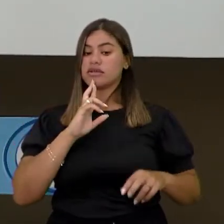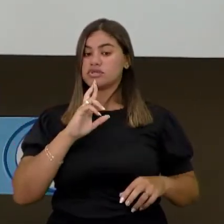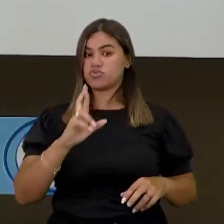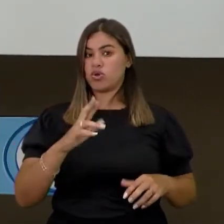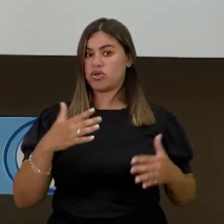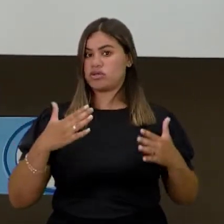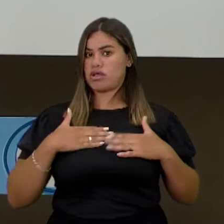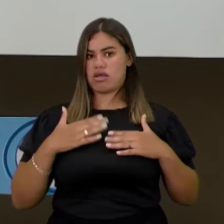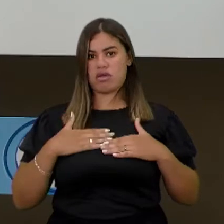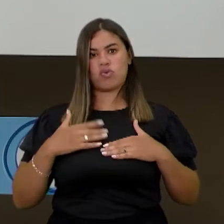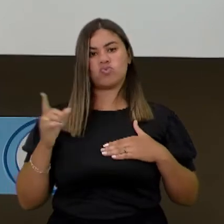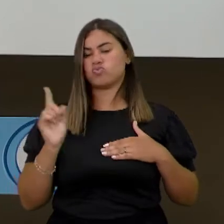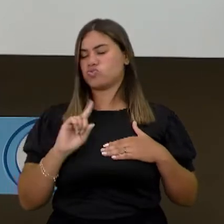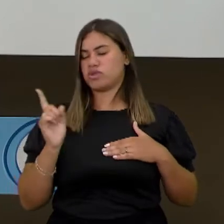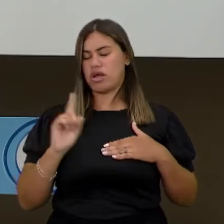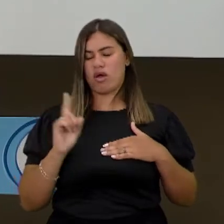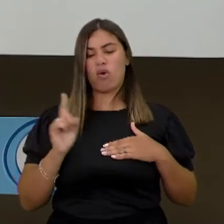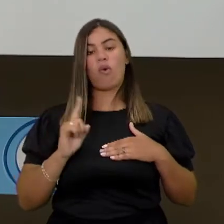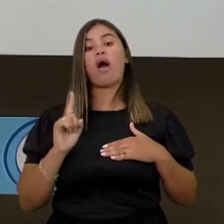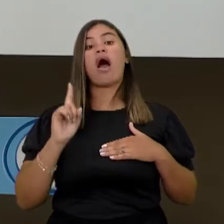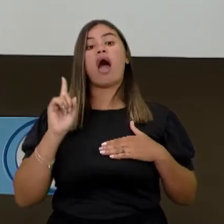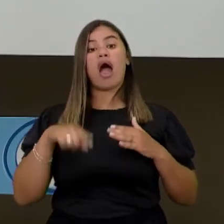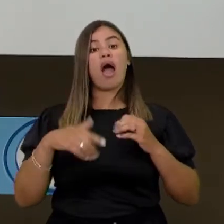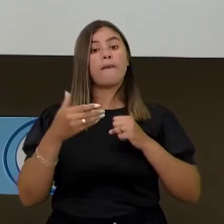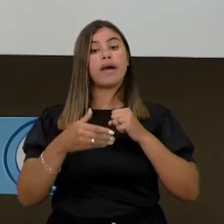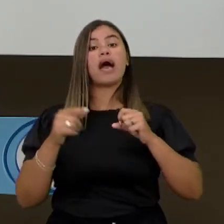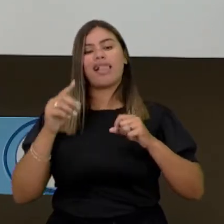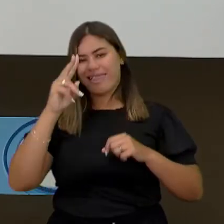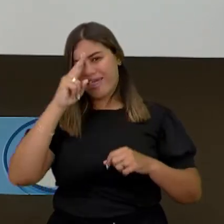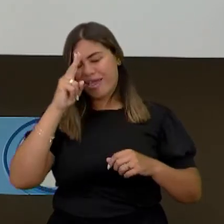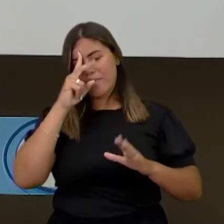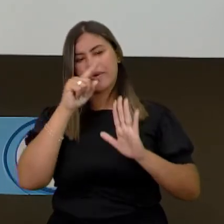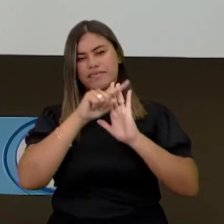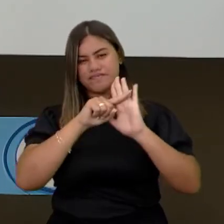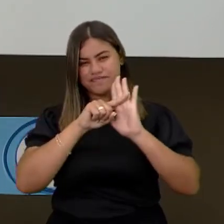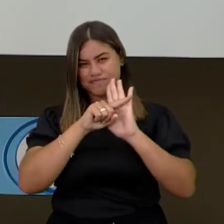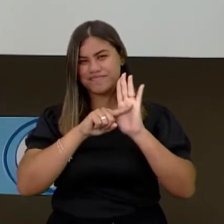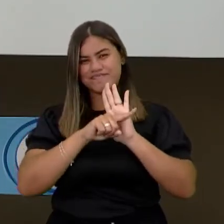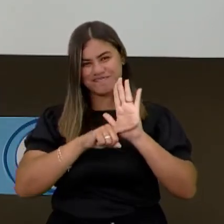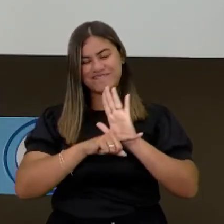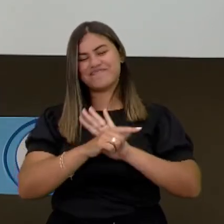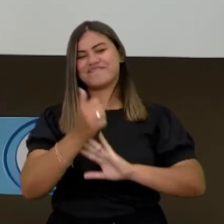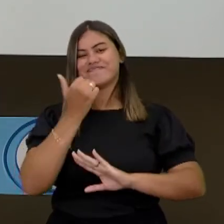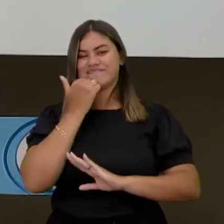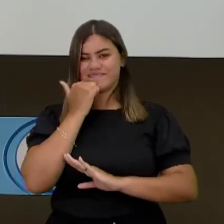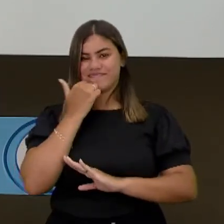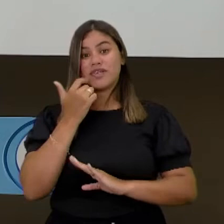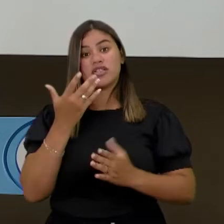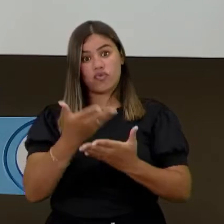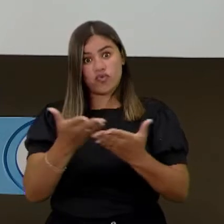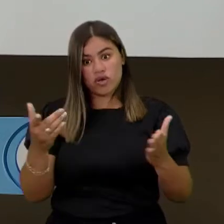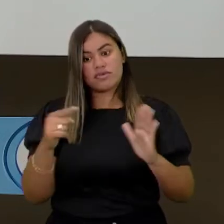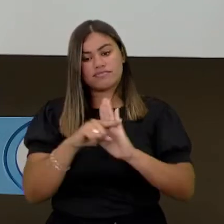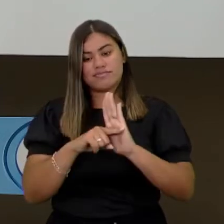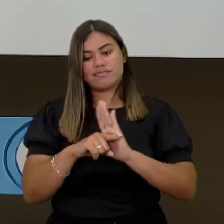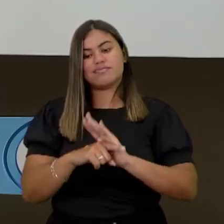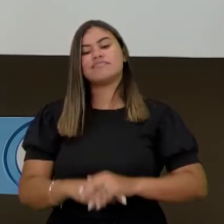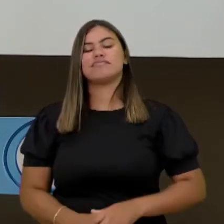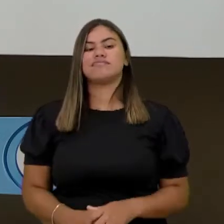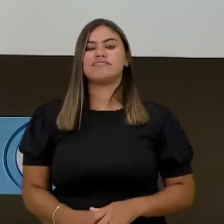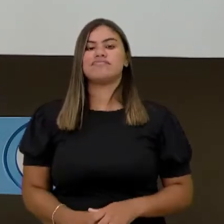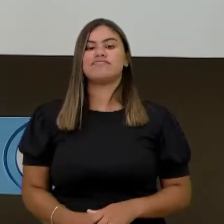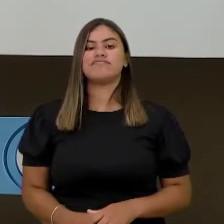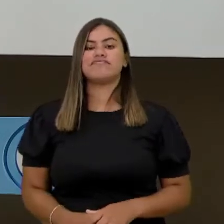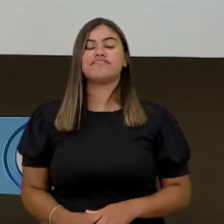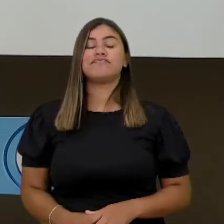mim. Lembre-se, o eixo estruturante é investigação científica. Então a ideia é que você investigue. Então, quando eu fico pensando, olha, lá